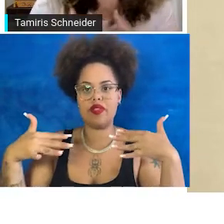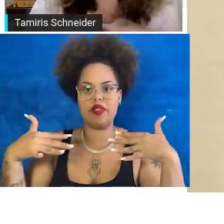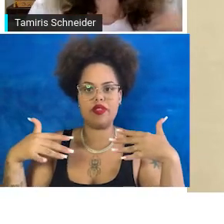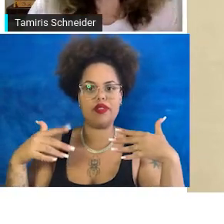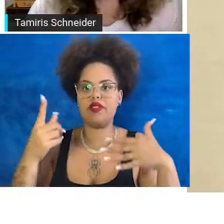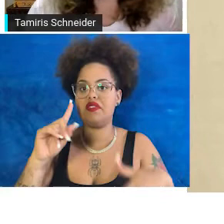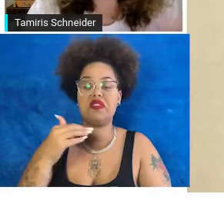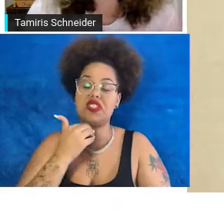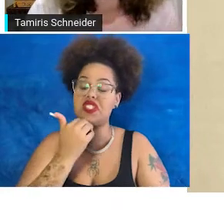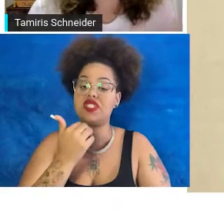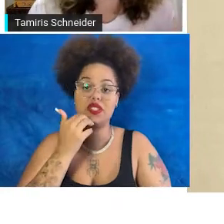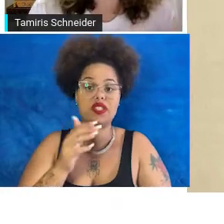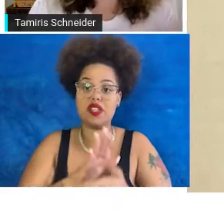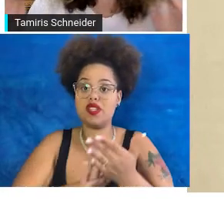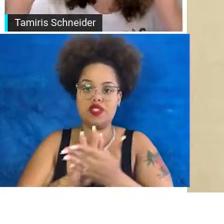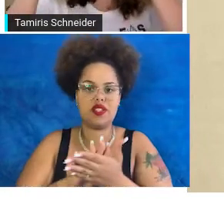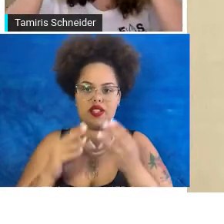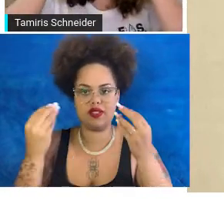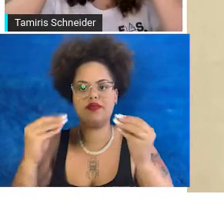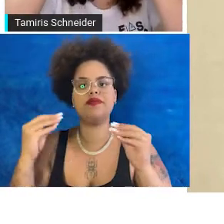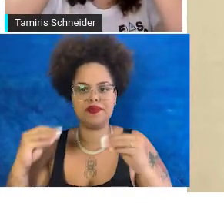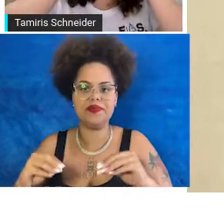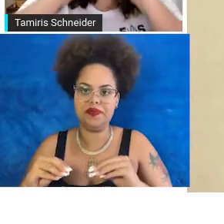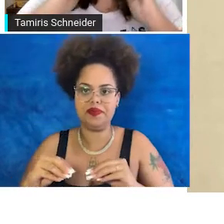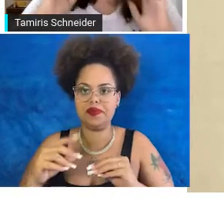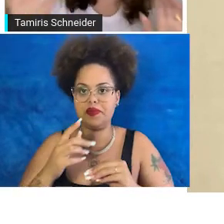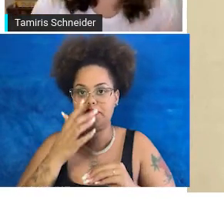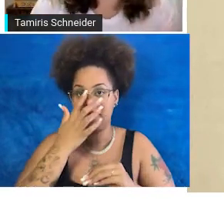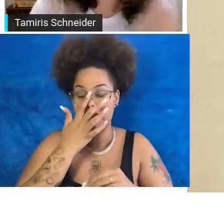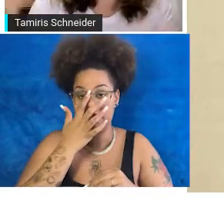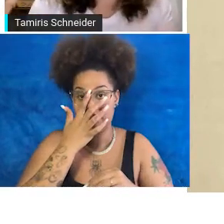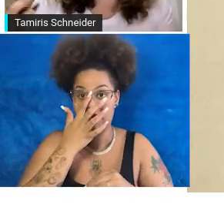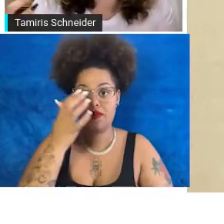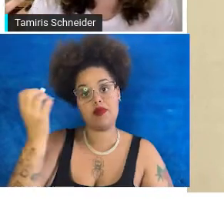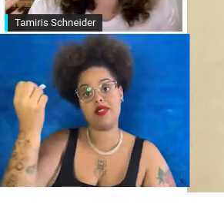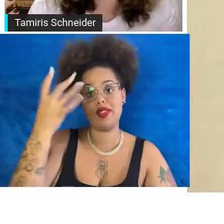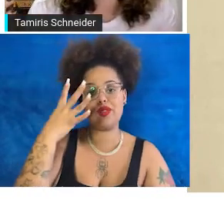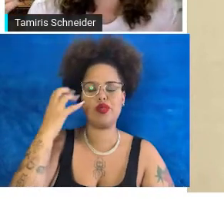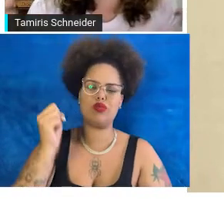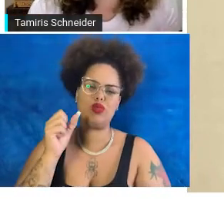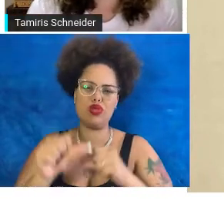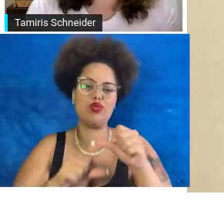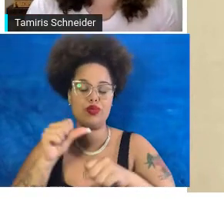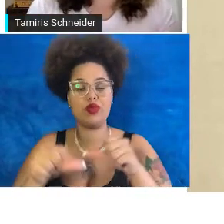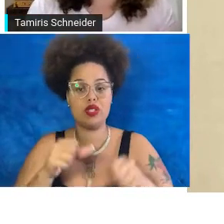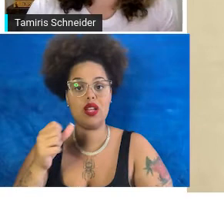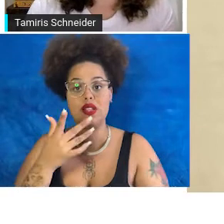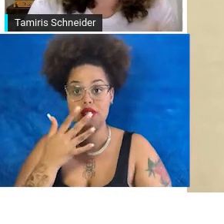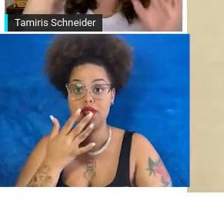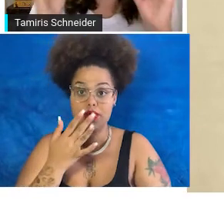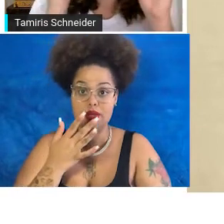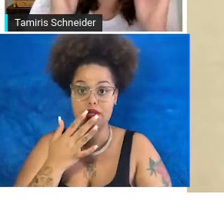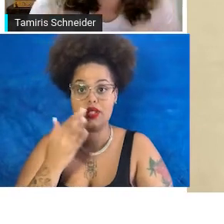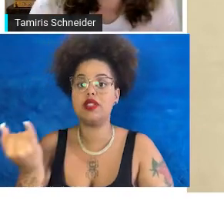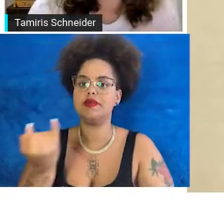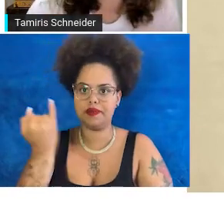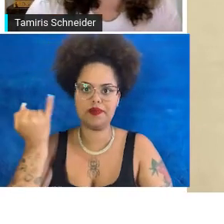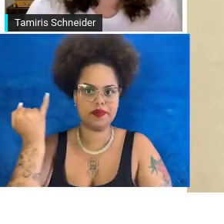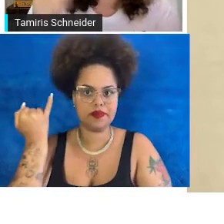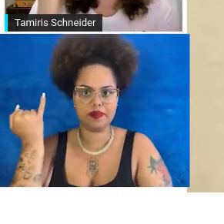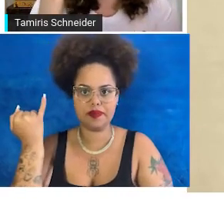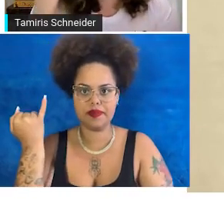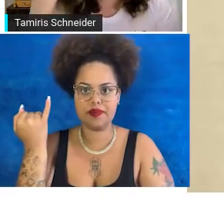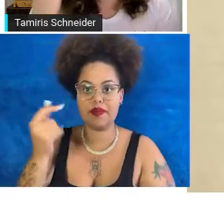vai adiantar de nada você ter colocado aquilo. A luz pode mudar muito bem as cores, inclusive. Então, é